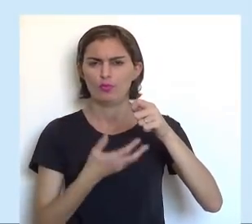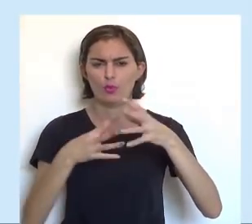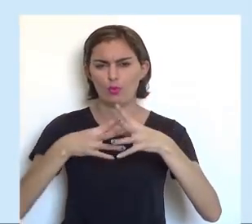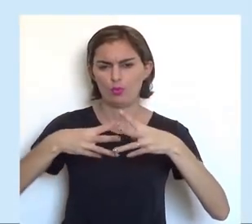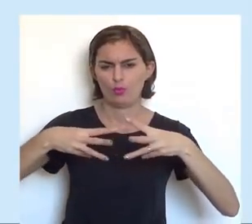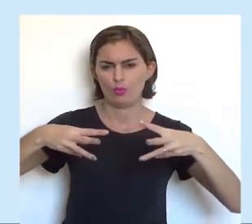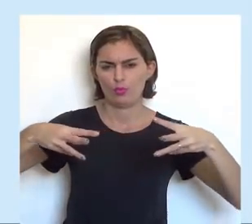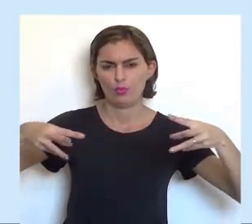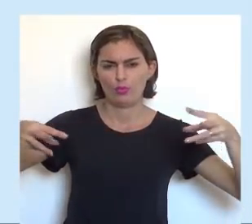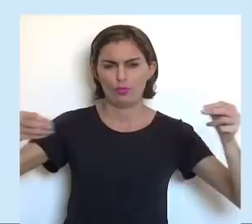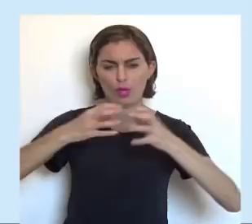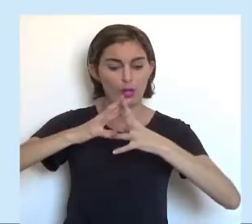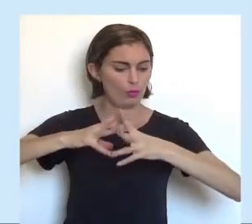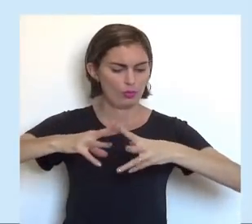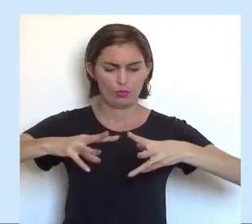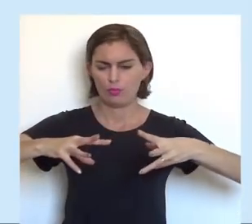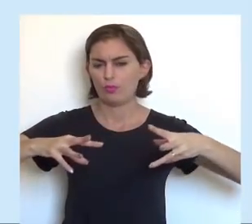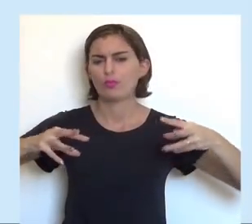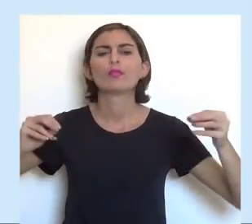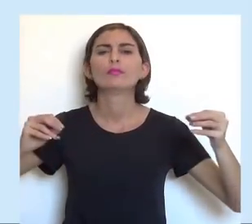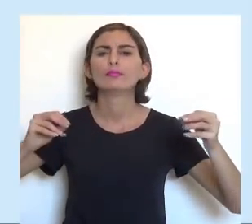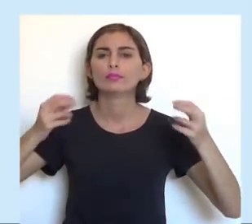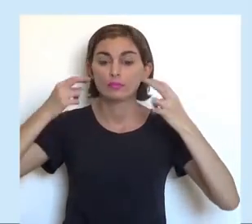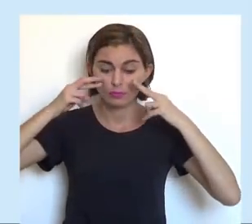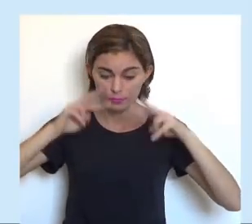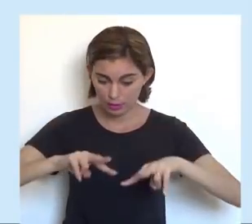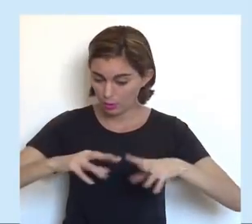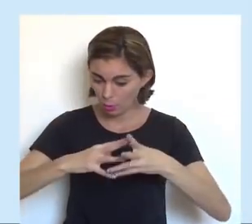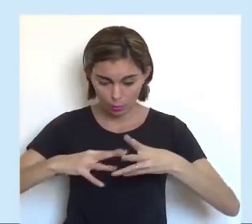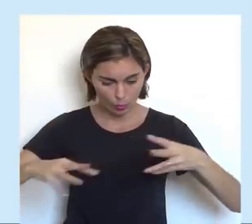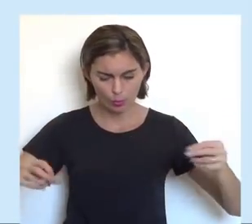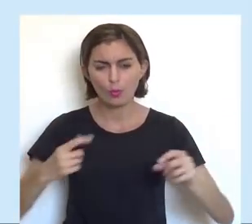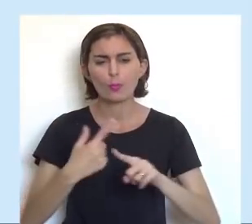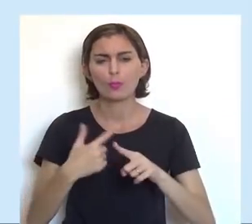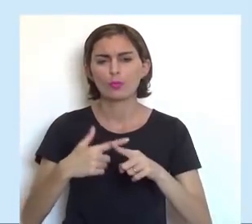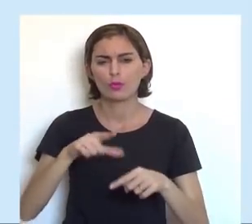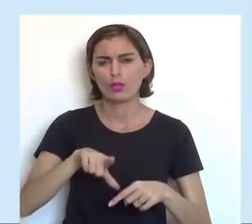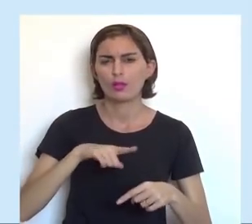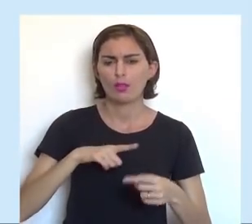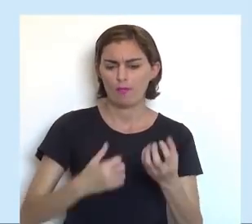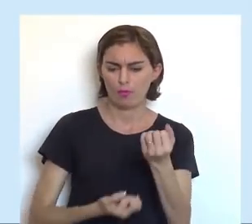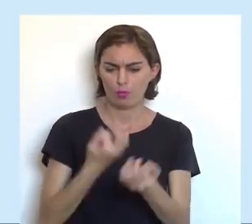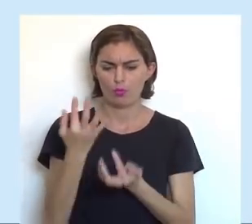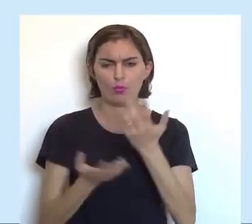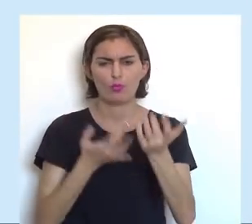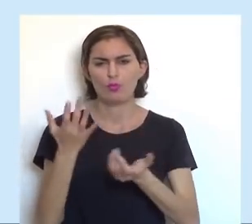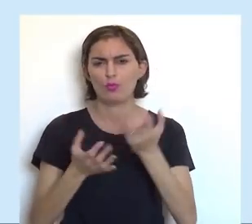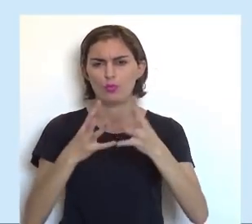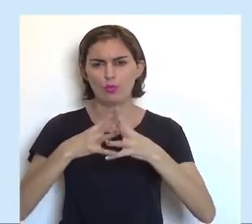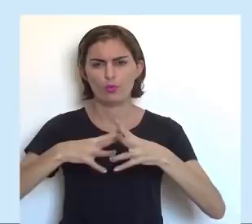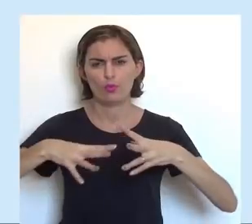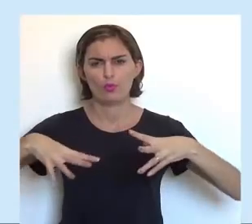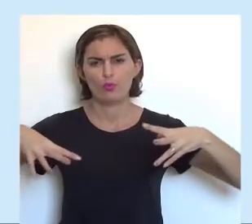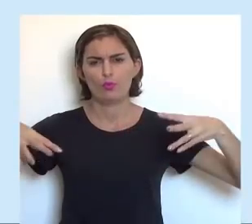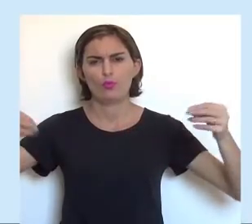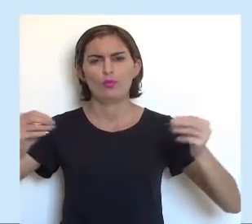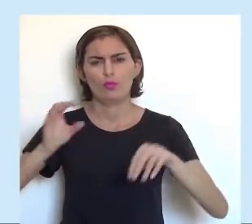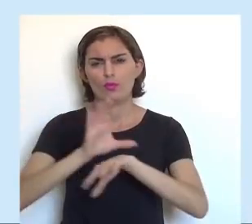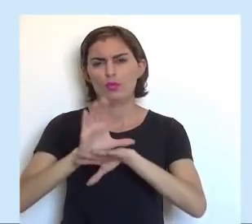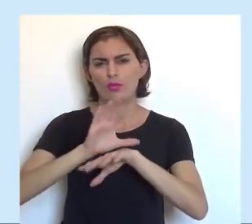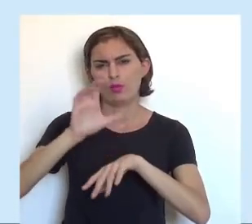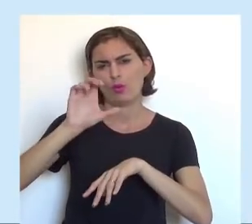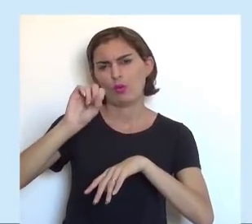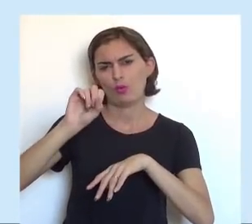plástico some, né? Isso desaparece da sua visão. Por quê? Porque houve a sua queima através da presença do gás